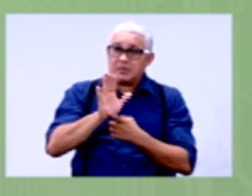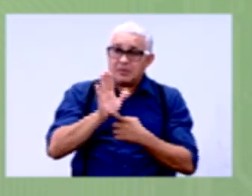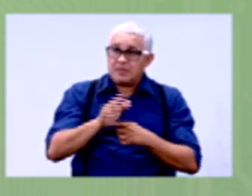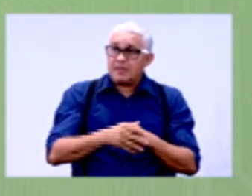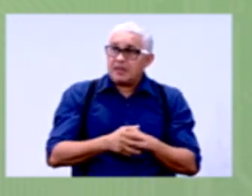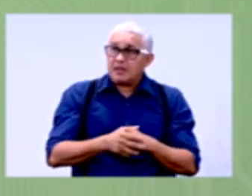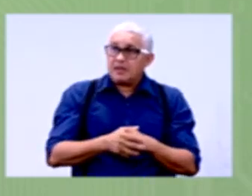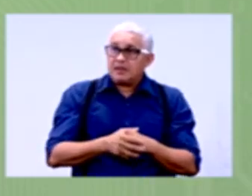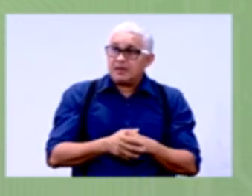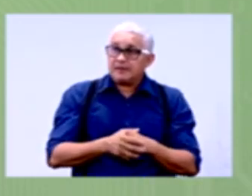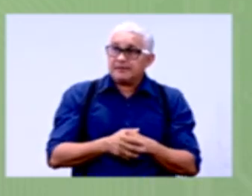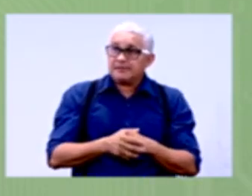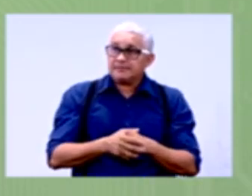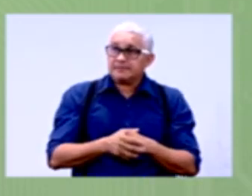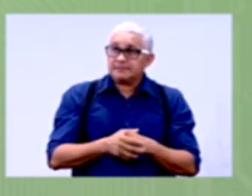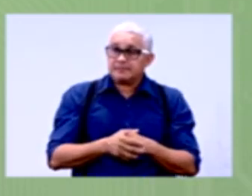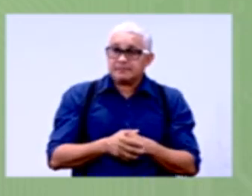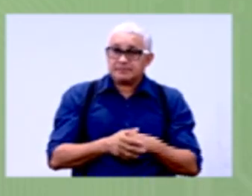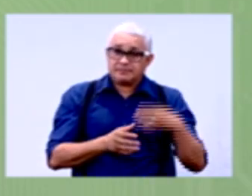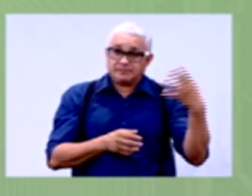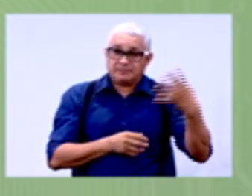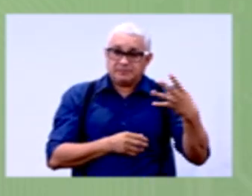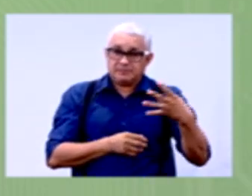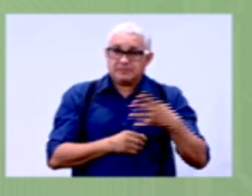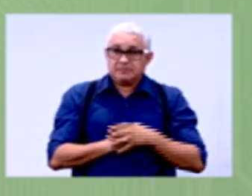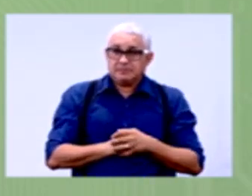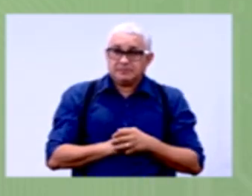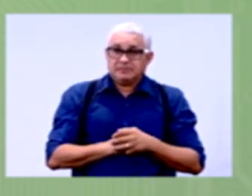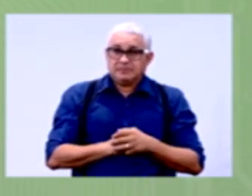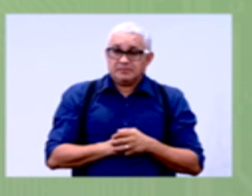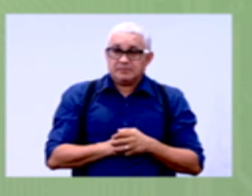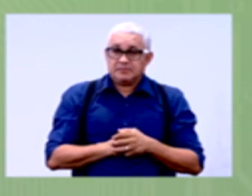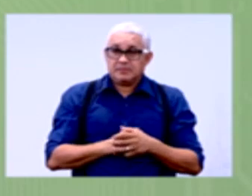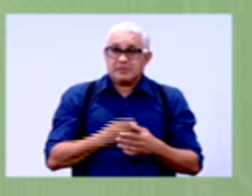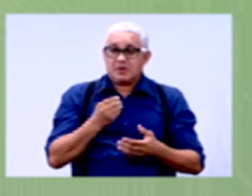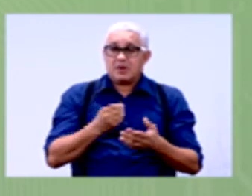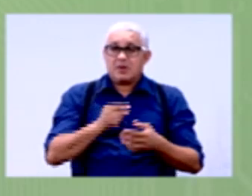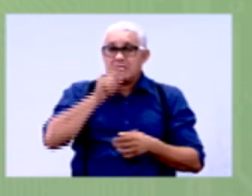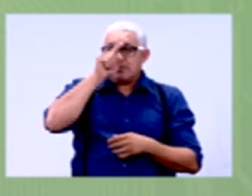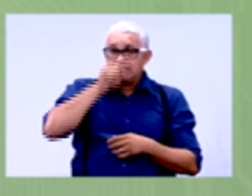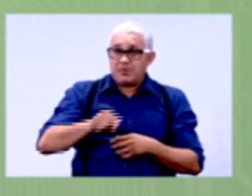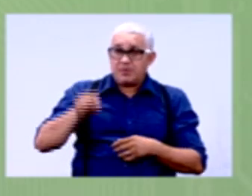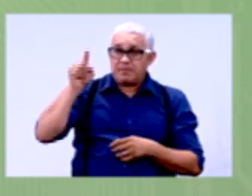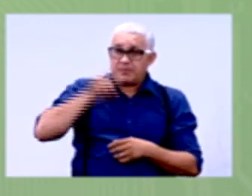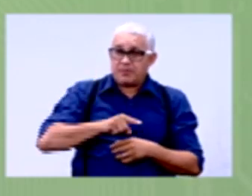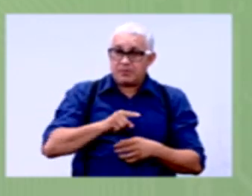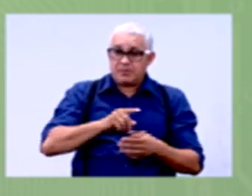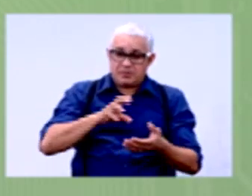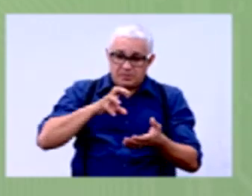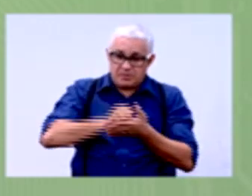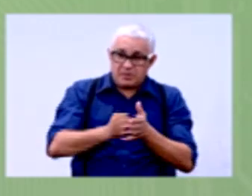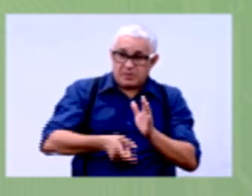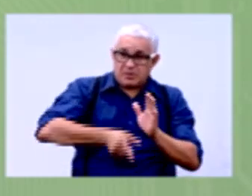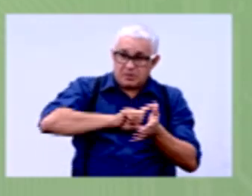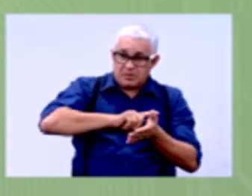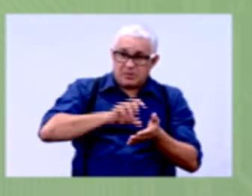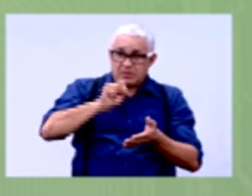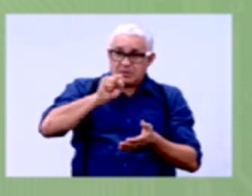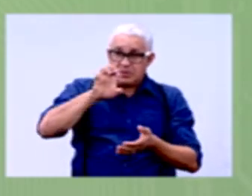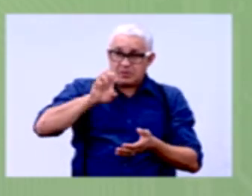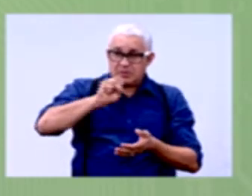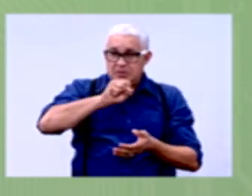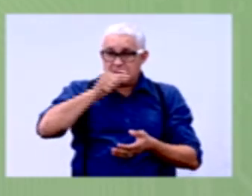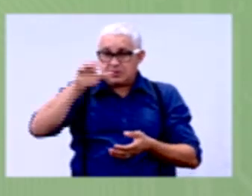Márcio. Atividade 4. Para excluir um item já cadastrado em um Session